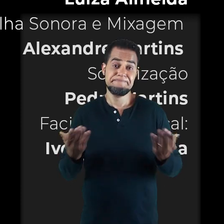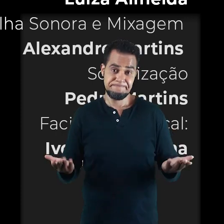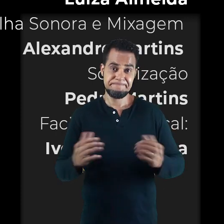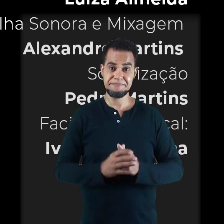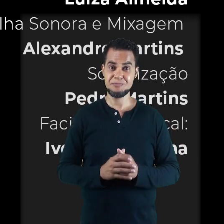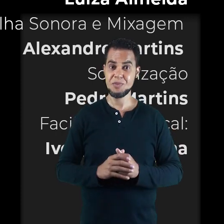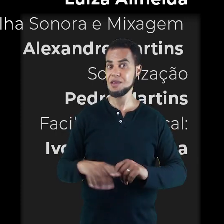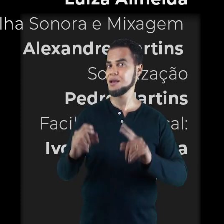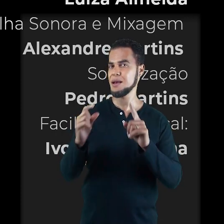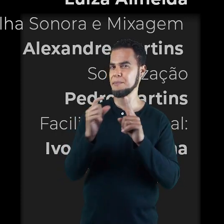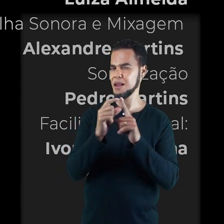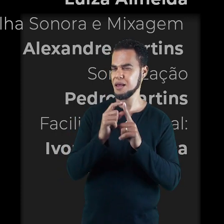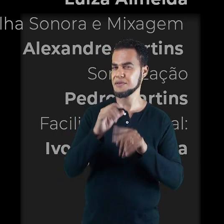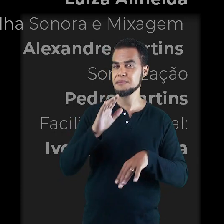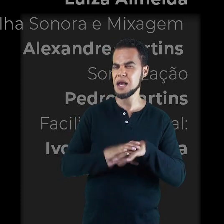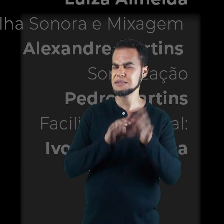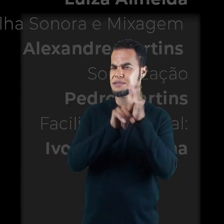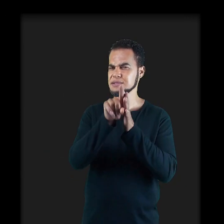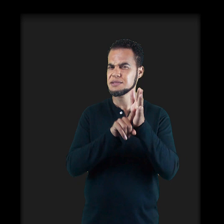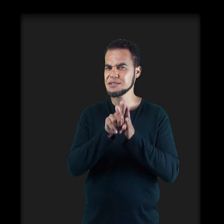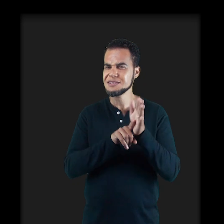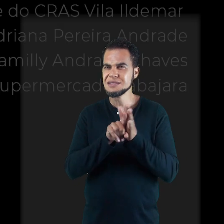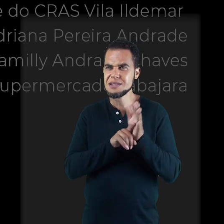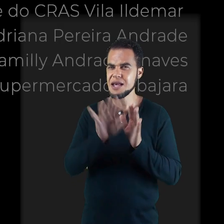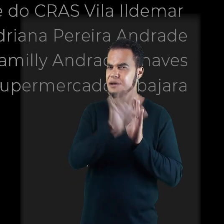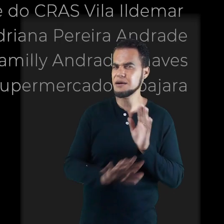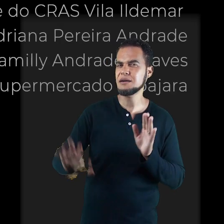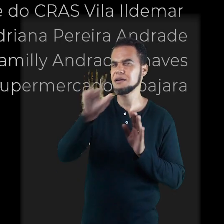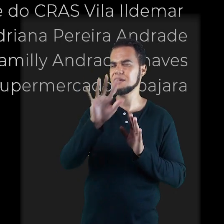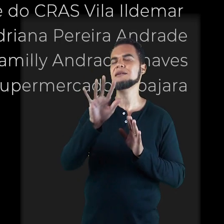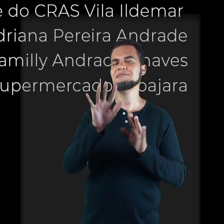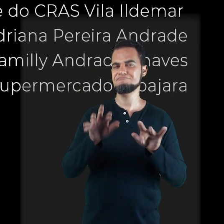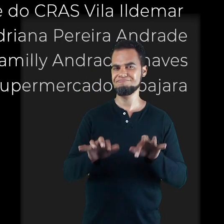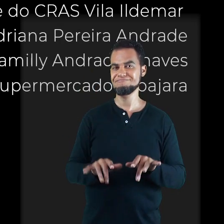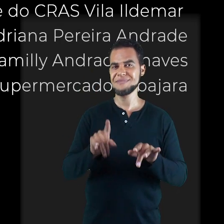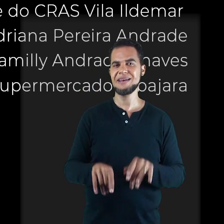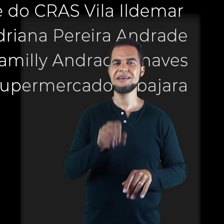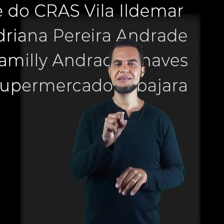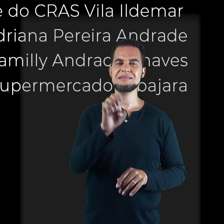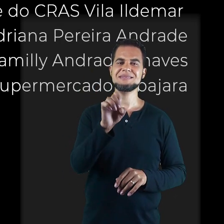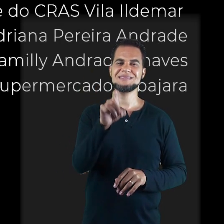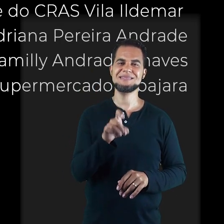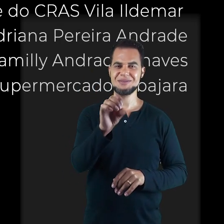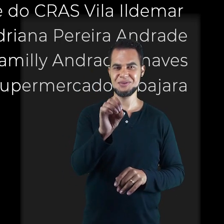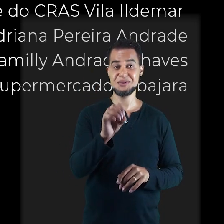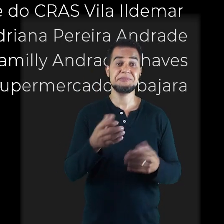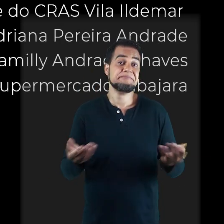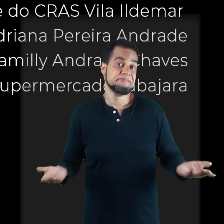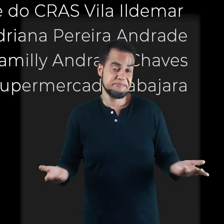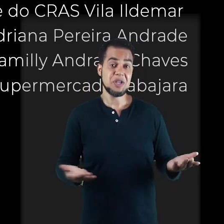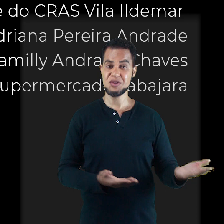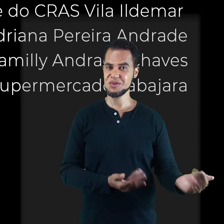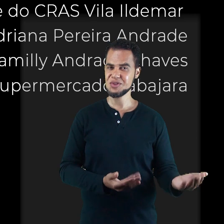fato de que a palavra mais buscada, tanto verbalmente quanto de forma digitada, é o sexo, ou